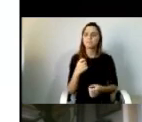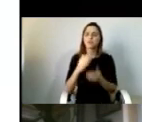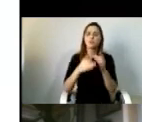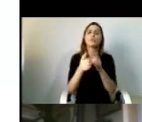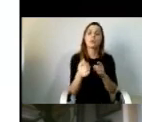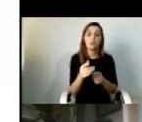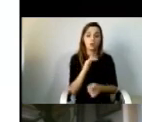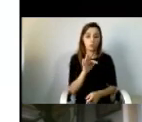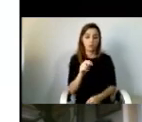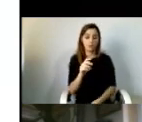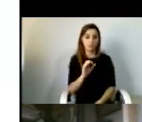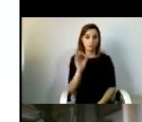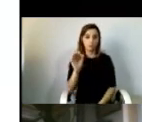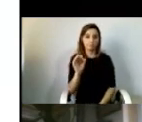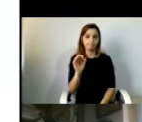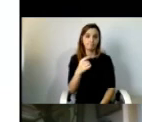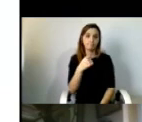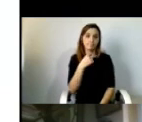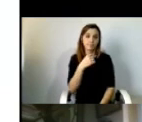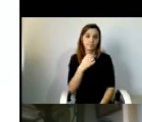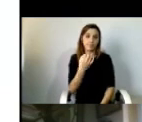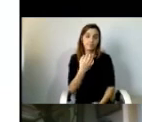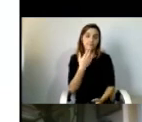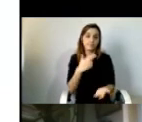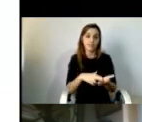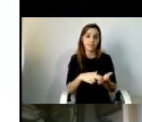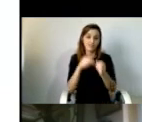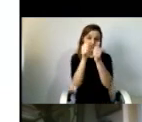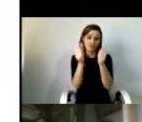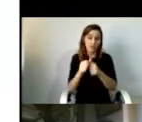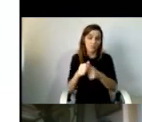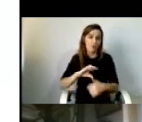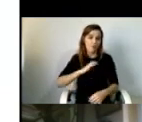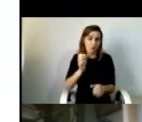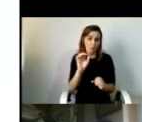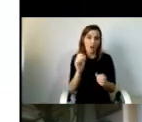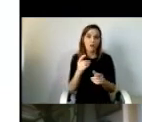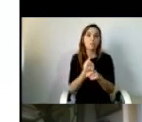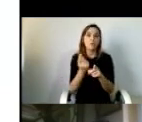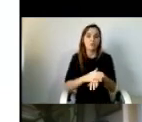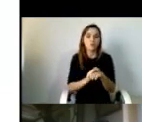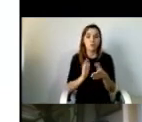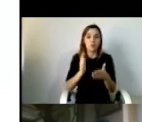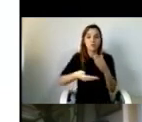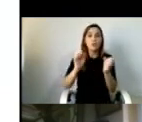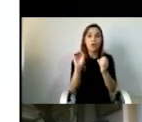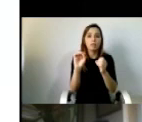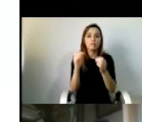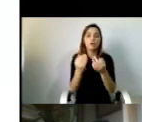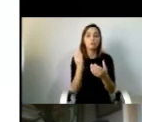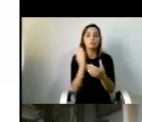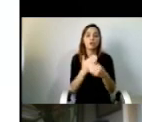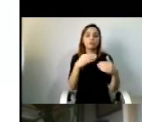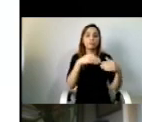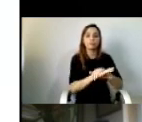43% confirmam essa tal desconfiança do sistema, ou seja, não aconteceu nada, o processo foi arquivado. Portanto, efetivamente há